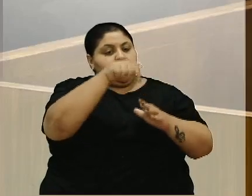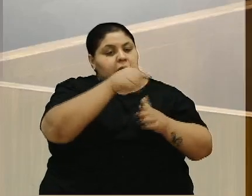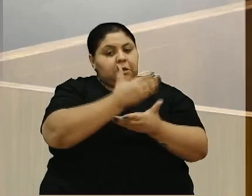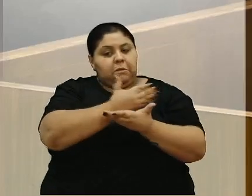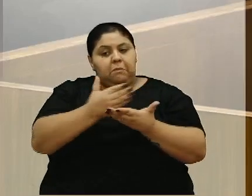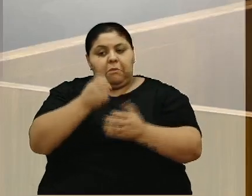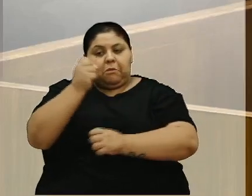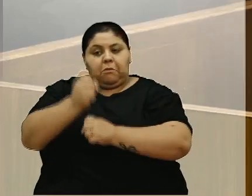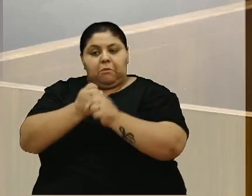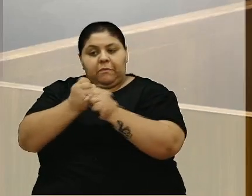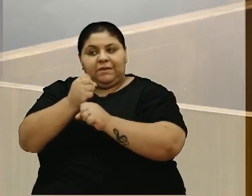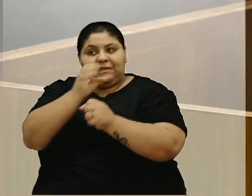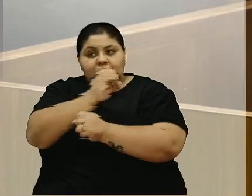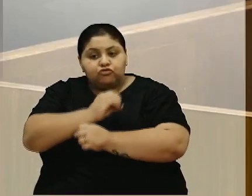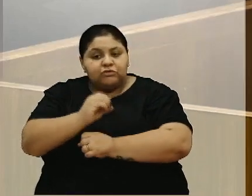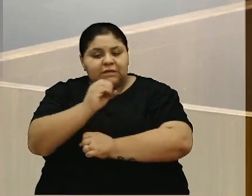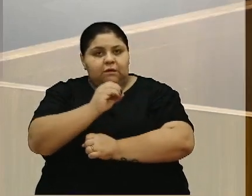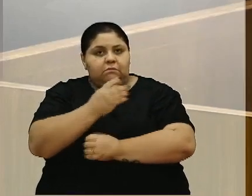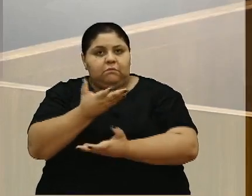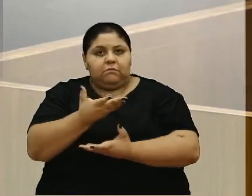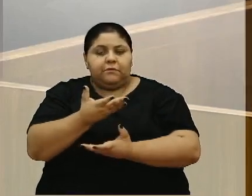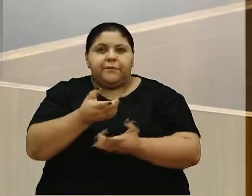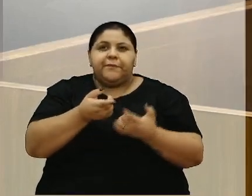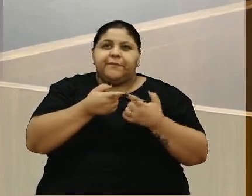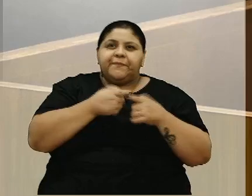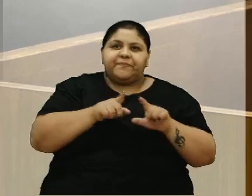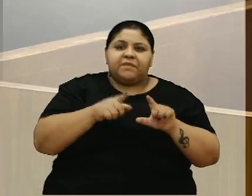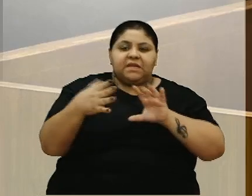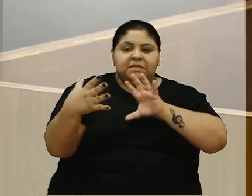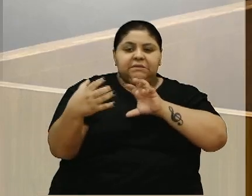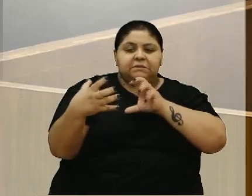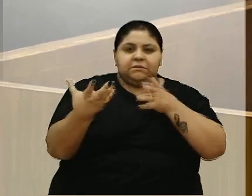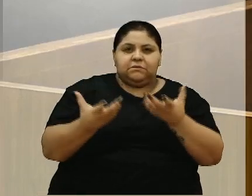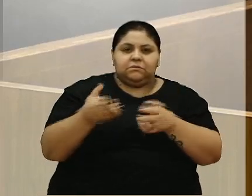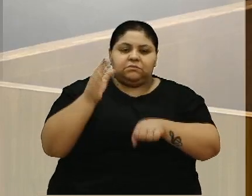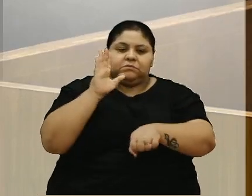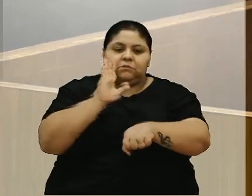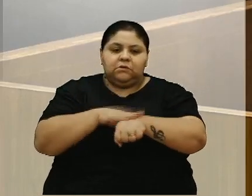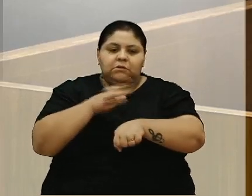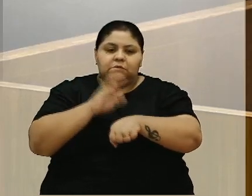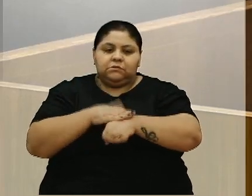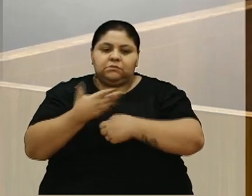né? Seria construído do zero. Mas neste cabo de guerra, naquele momento,